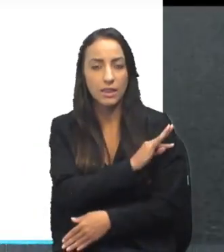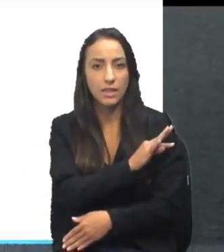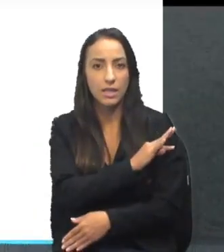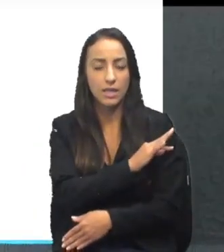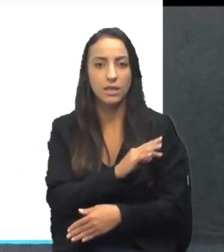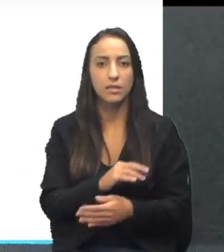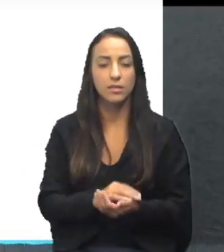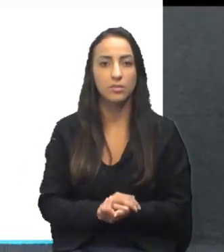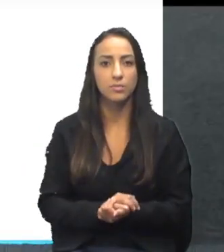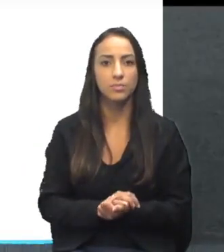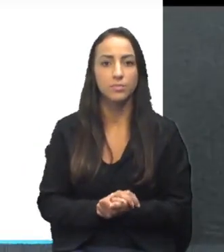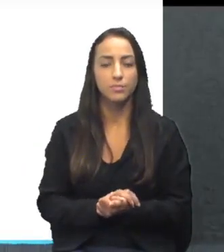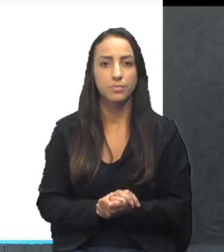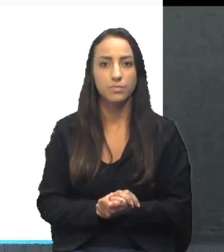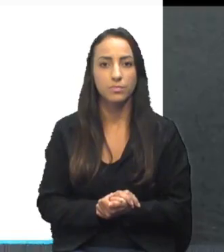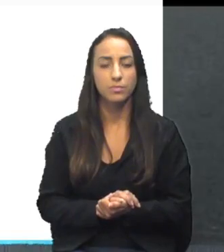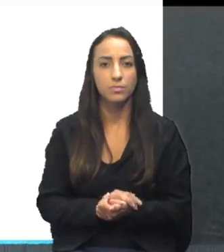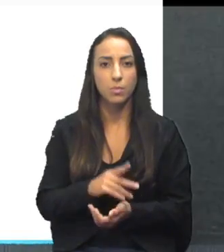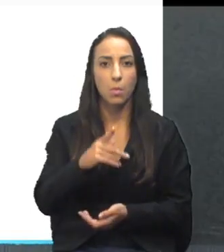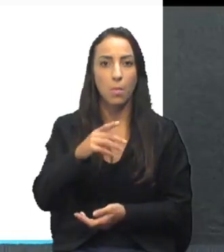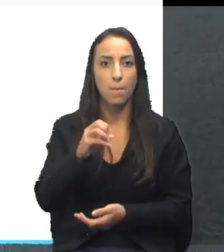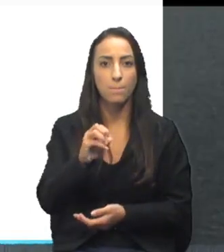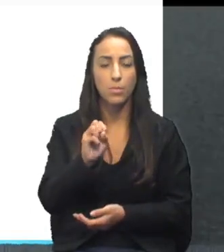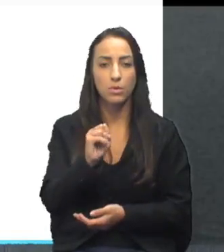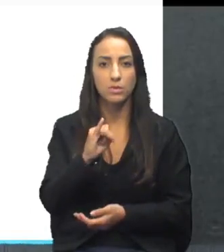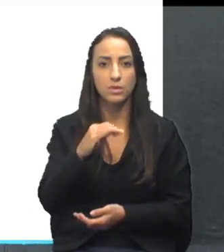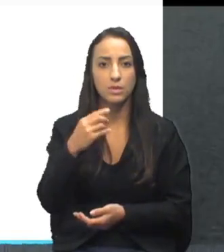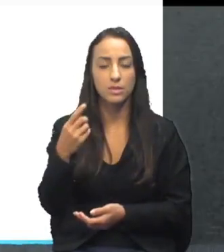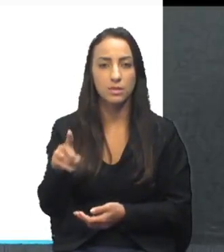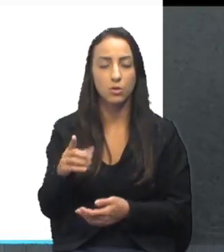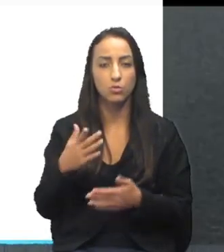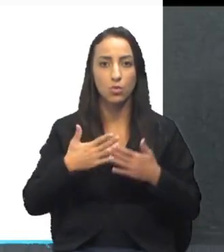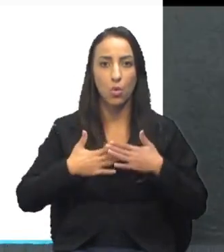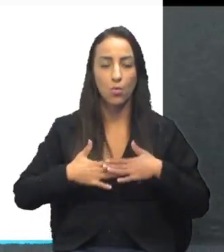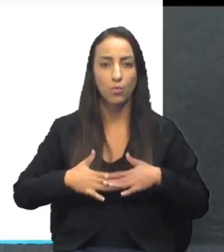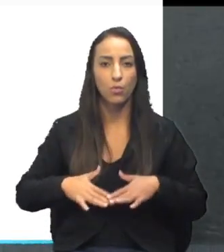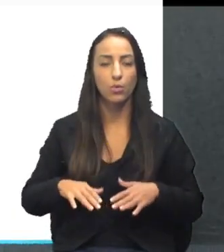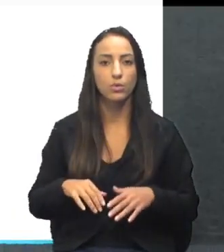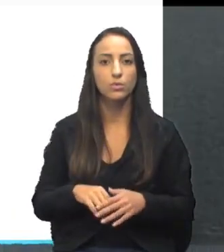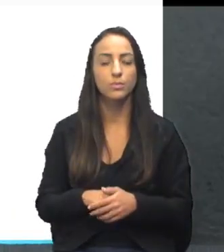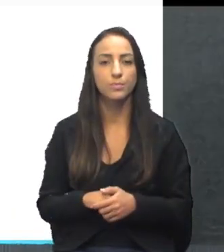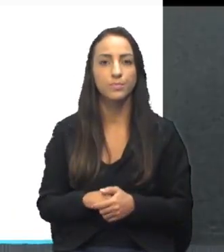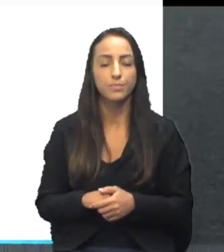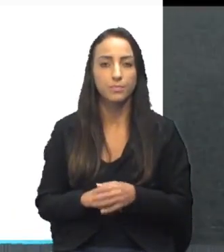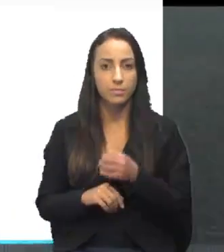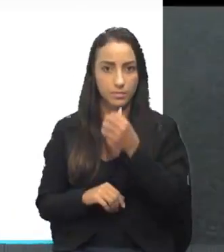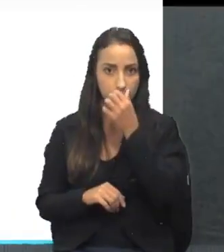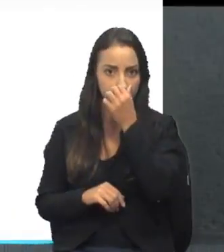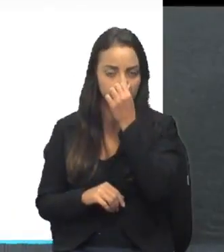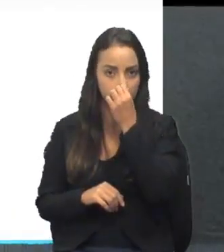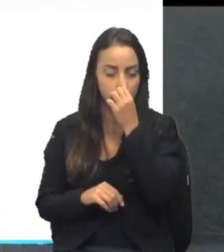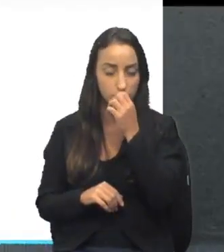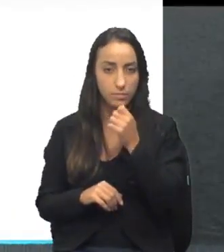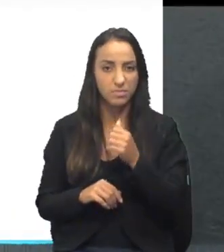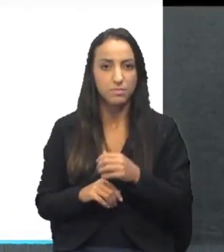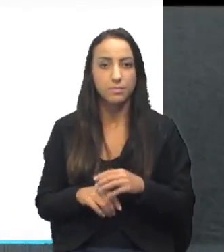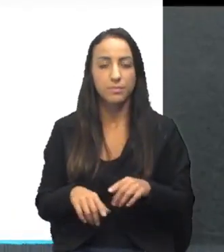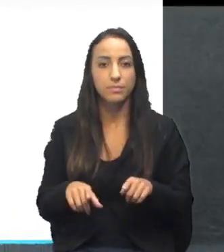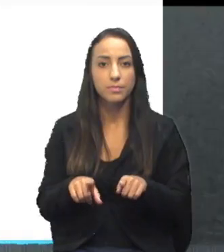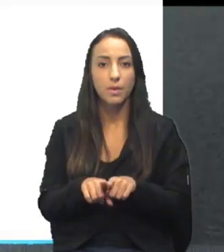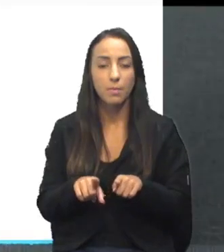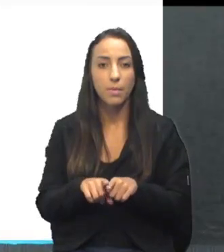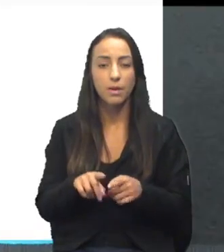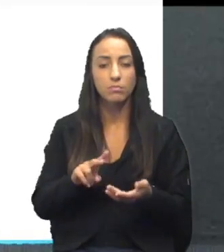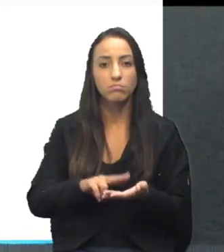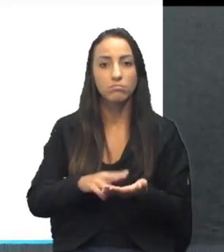as técnicas, então, de posição de conforto e também da realização da mudança